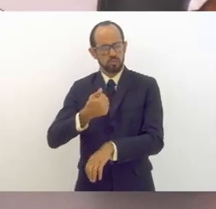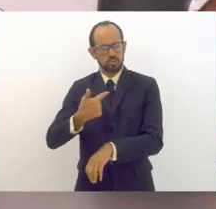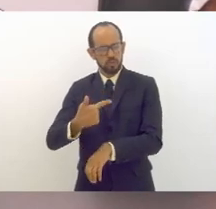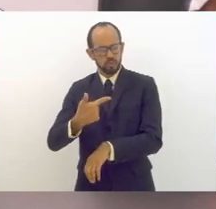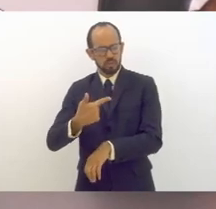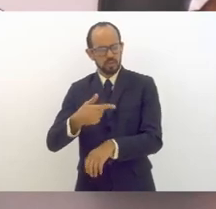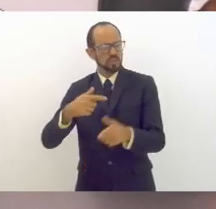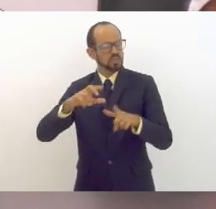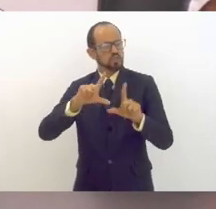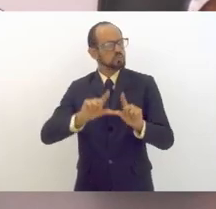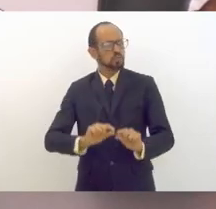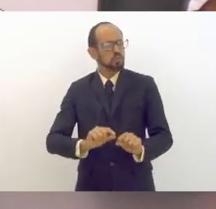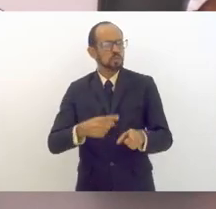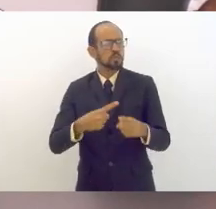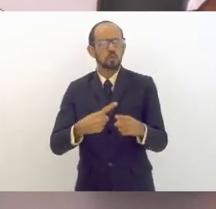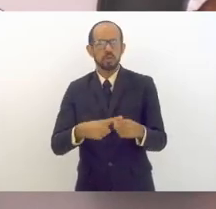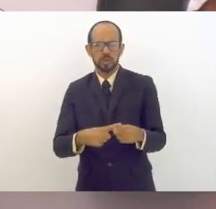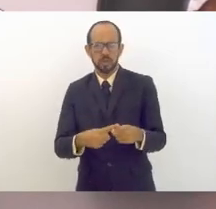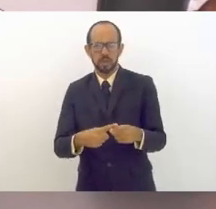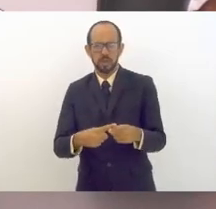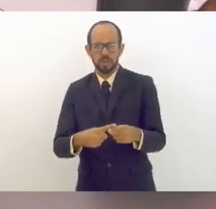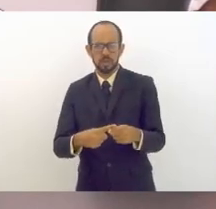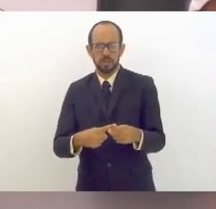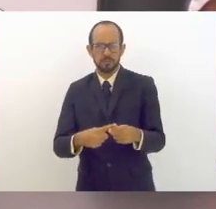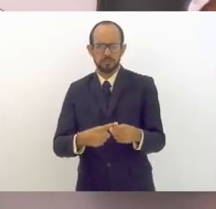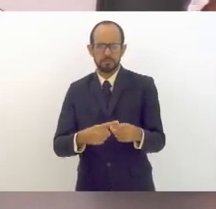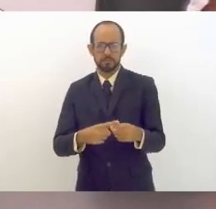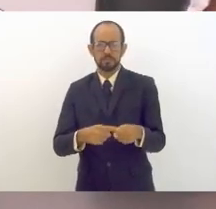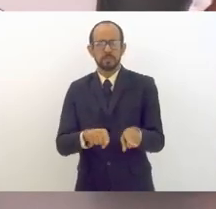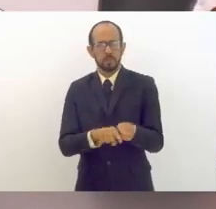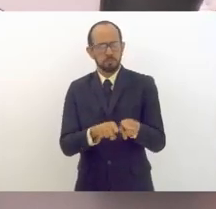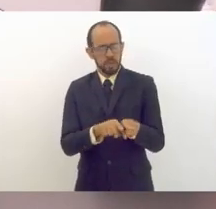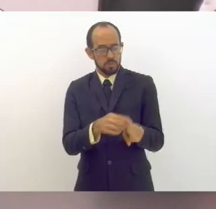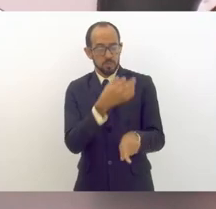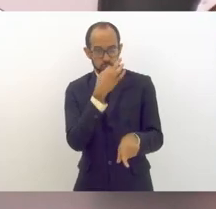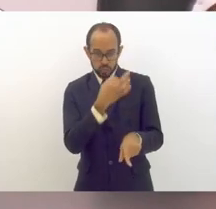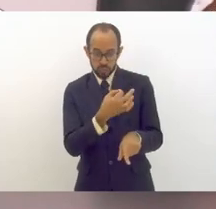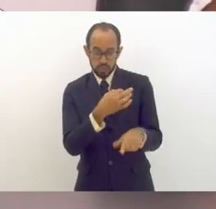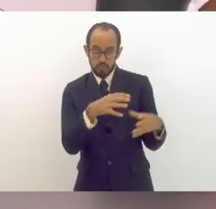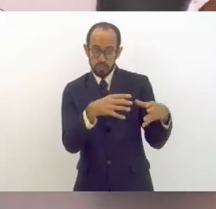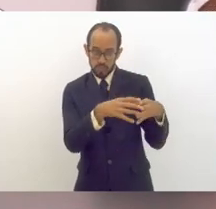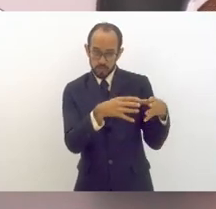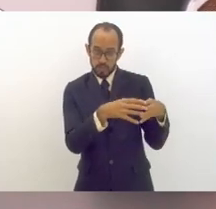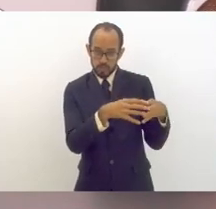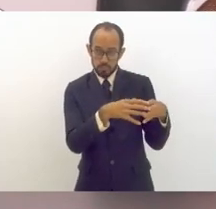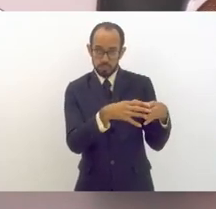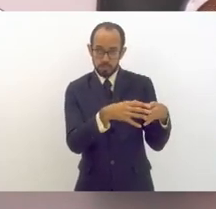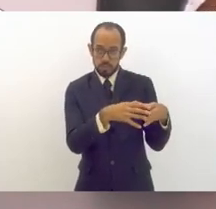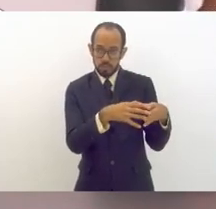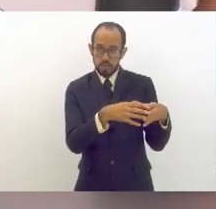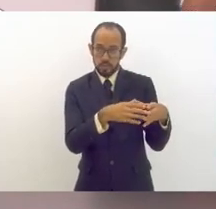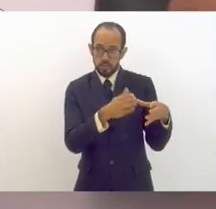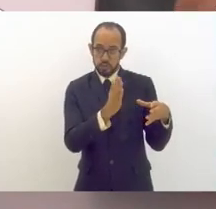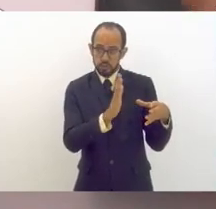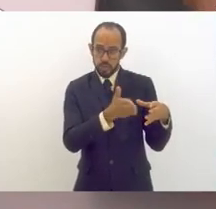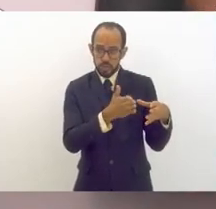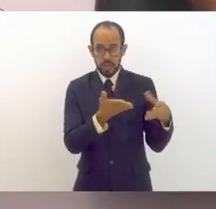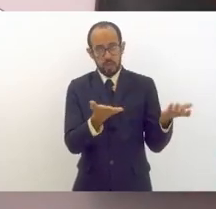queda ao quê? E aí já fica de sugestão para a equipe, já que agora a gente vai conseguir ter censo, né,